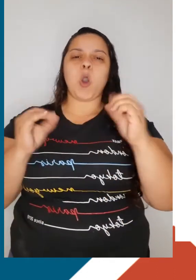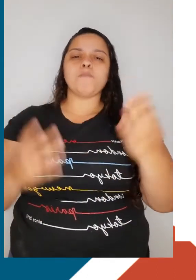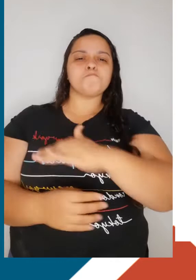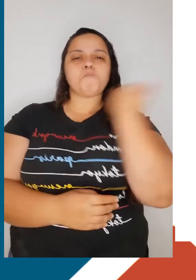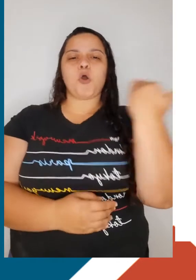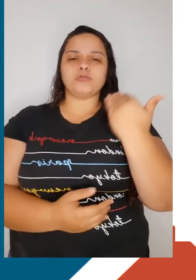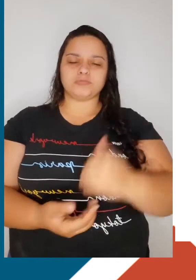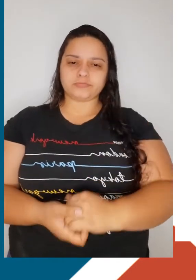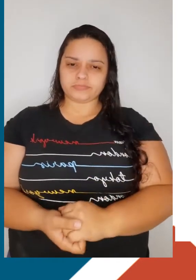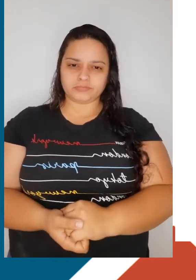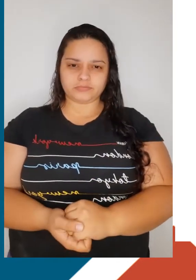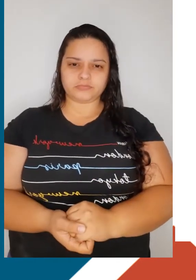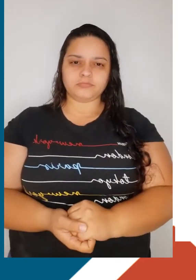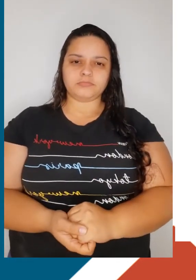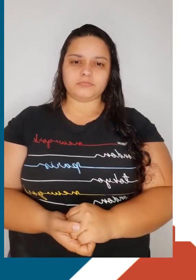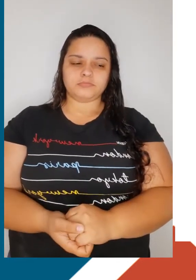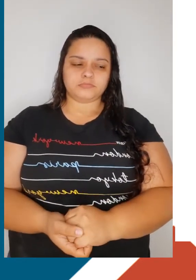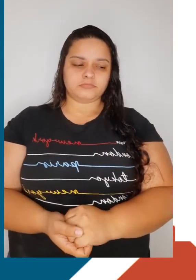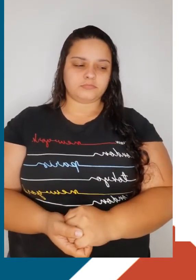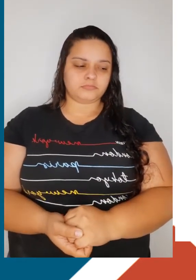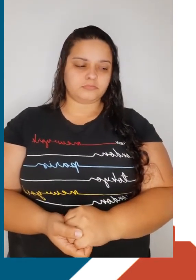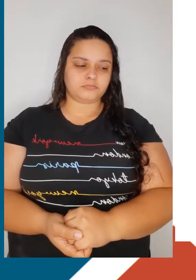Ou morte!